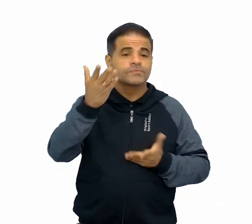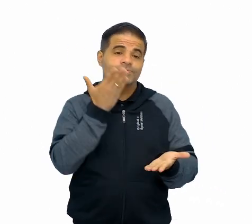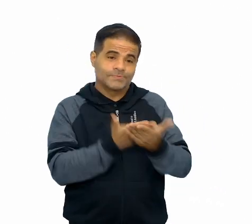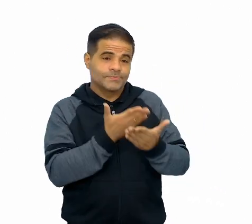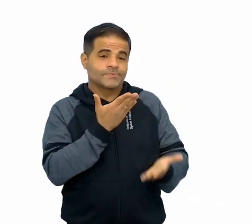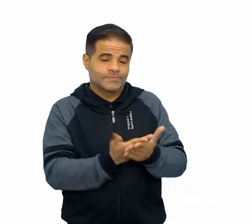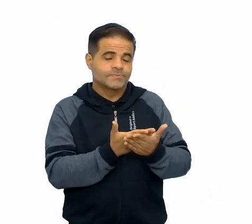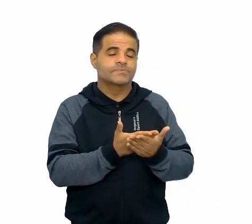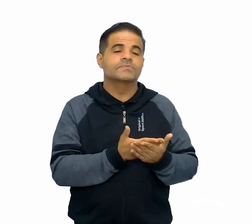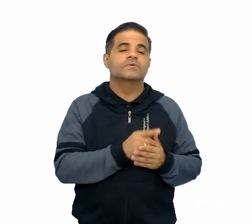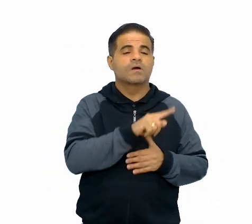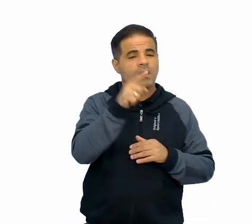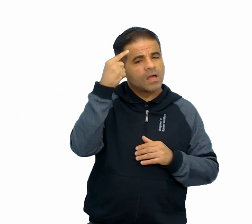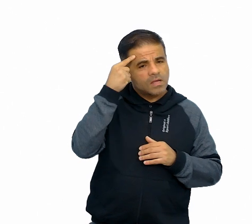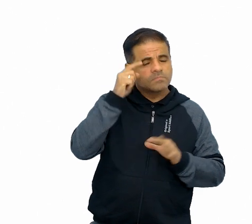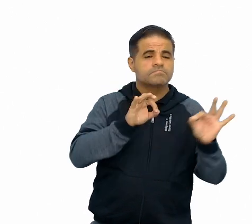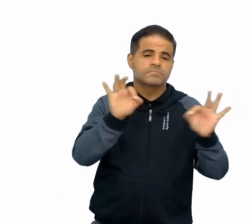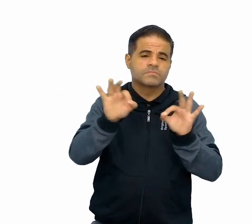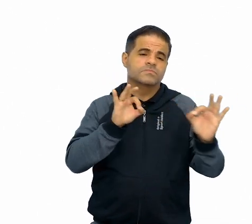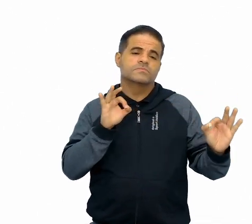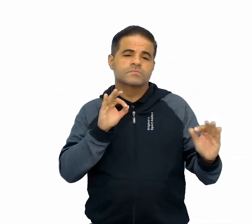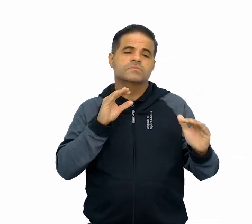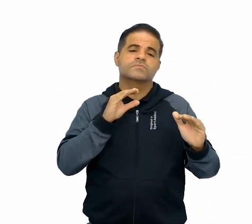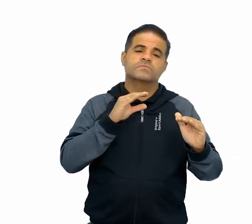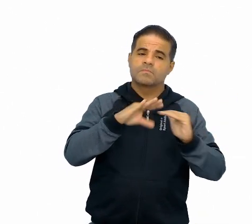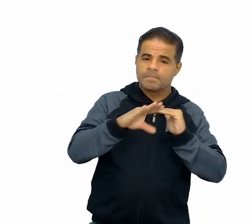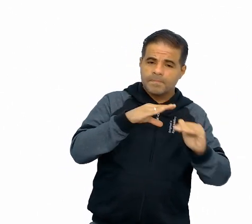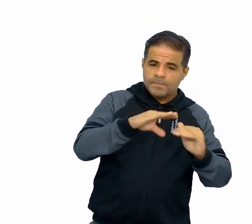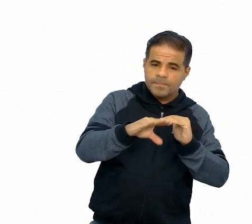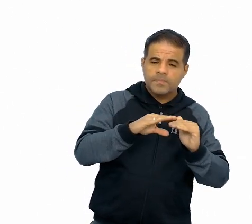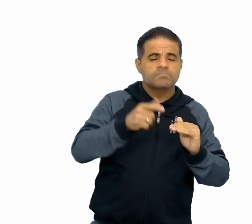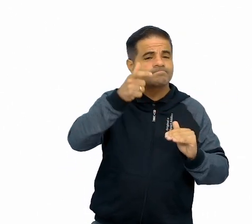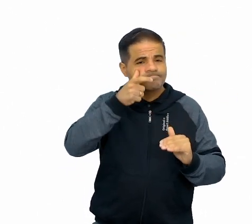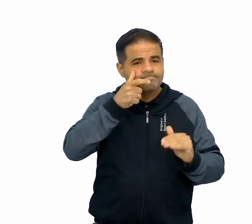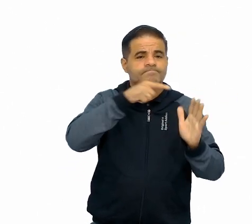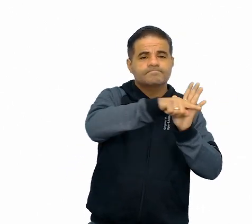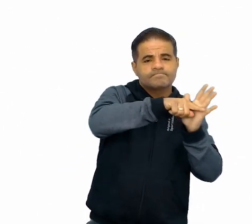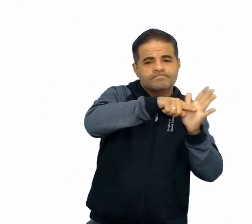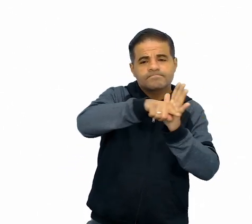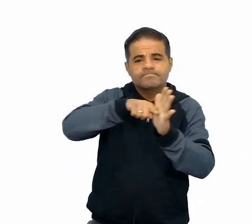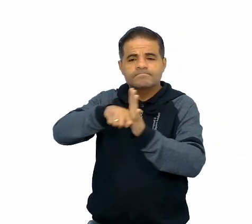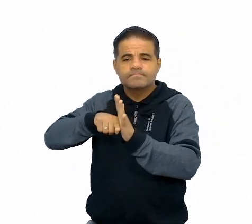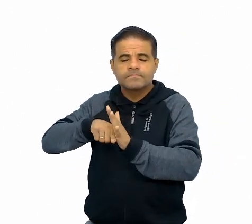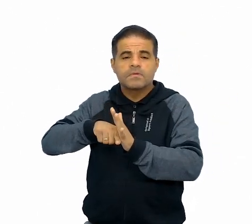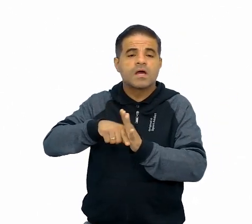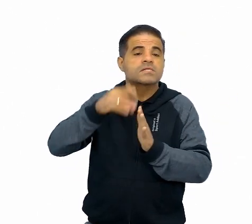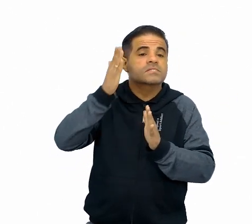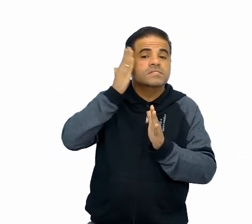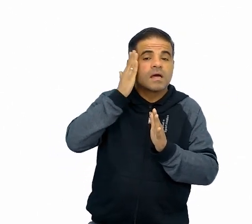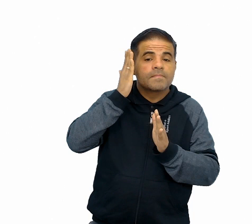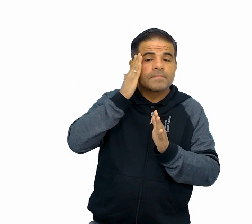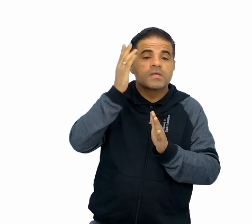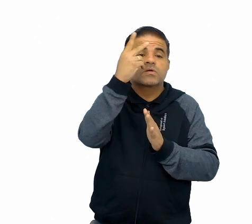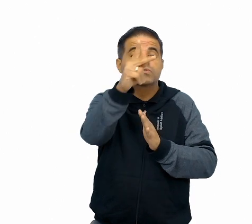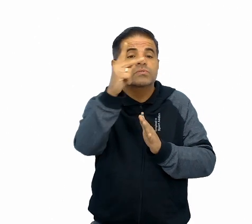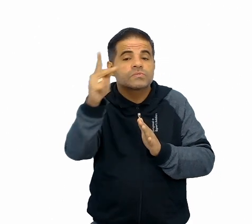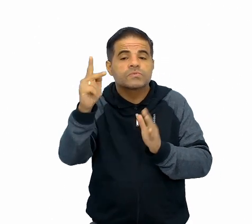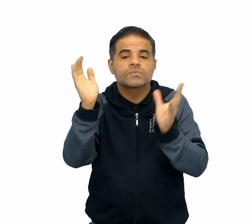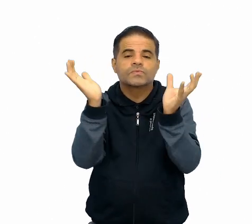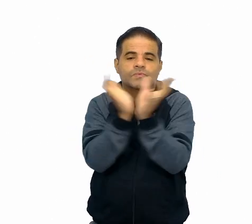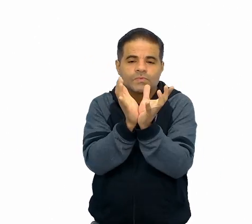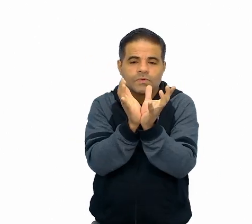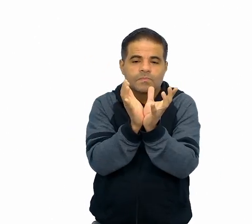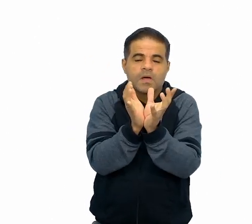vocês farão, né, o planejamento dos encaminhamentos das aulas analisadas, considerando os saberes da sua turma. Então,